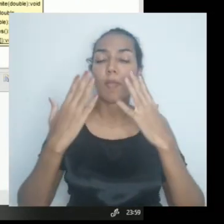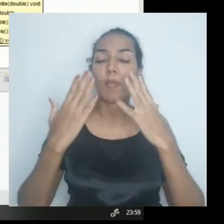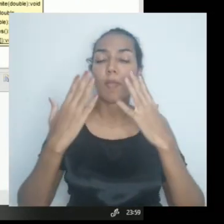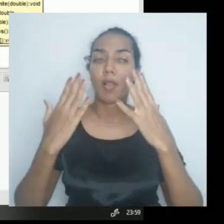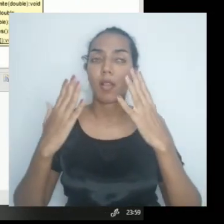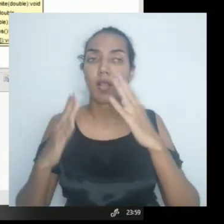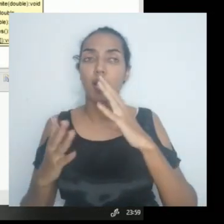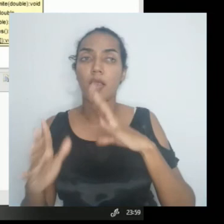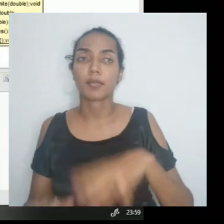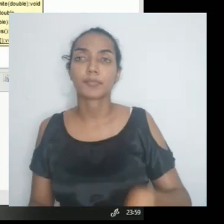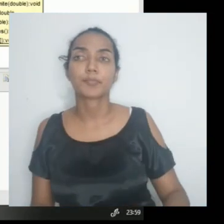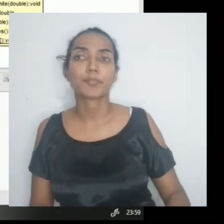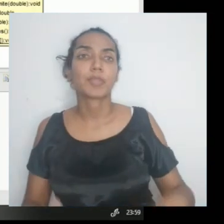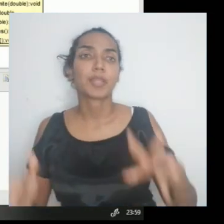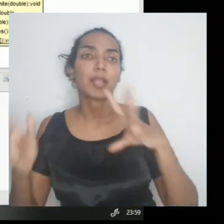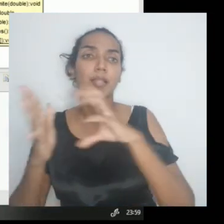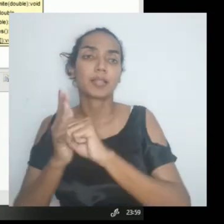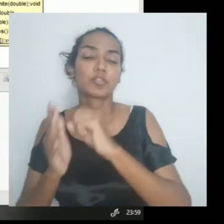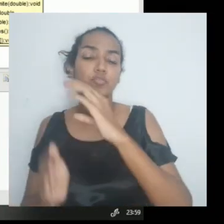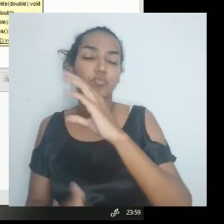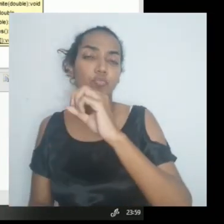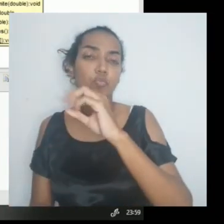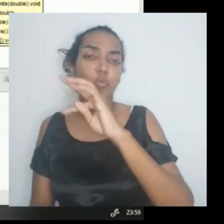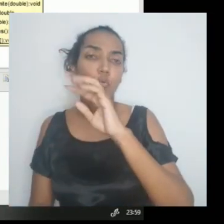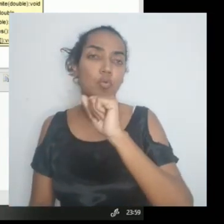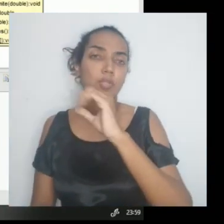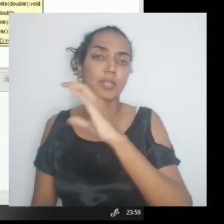local date